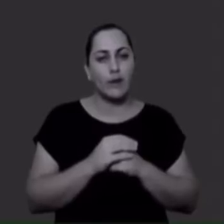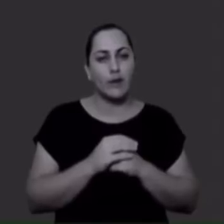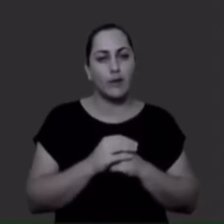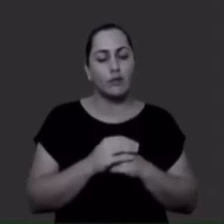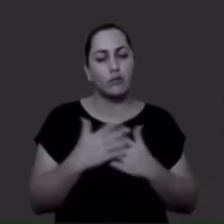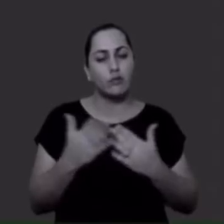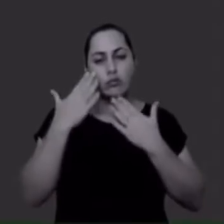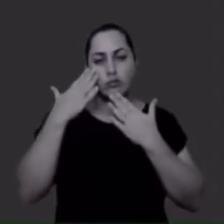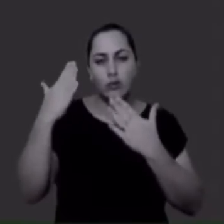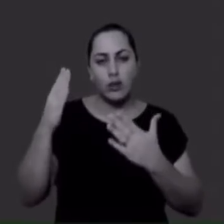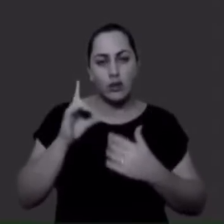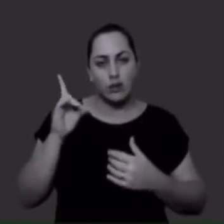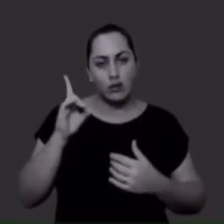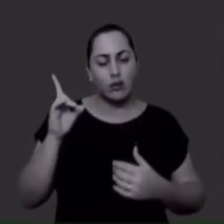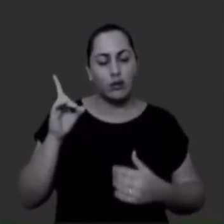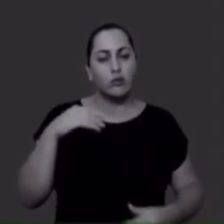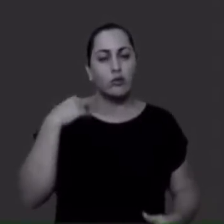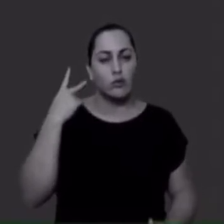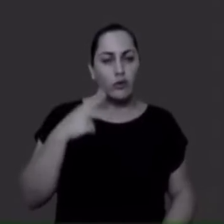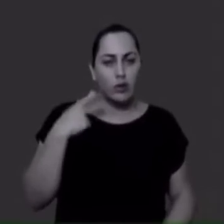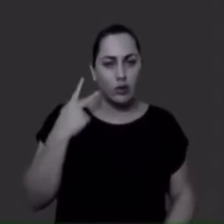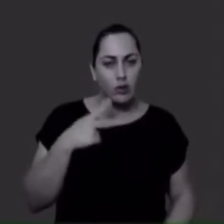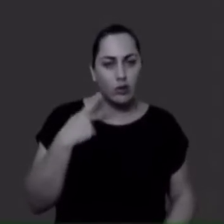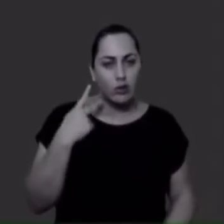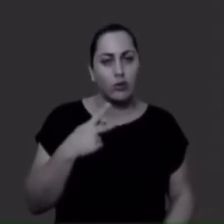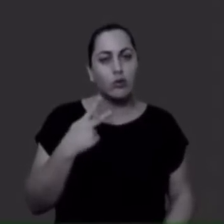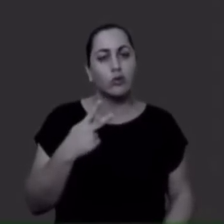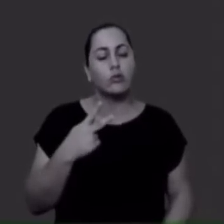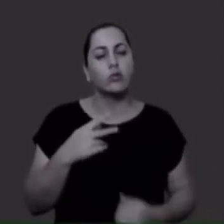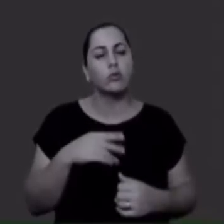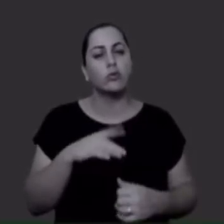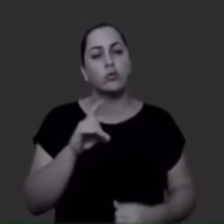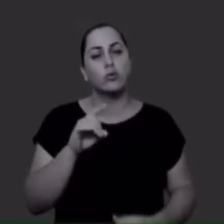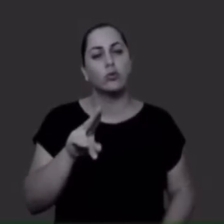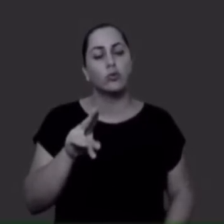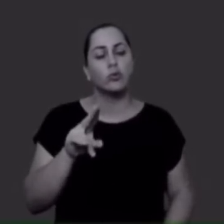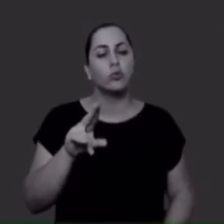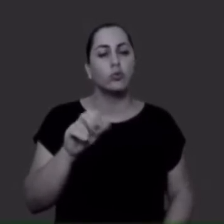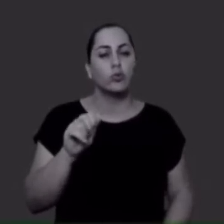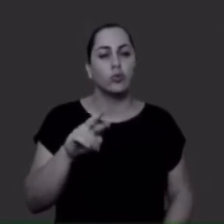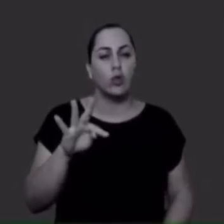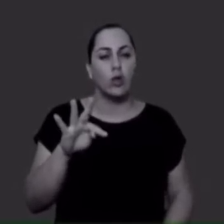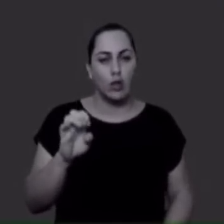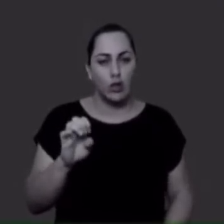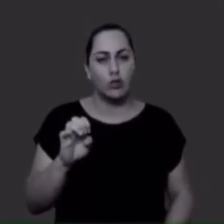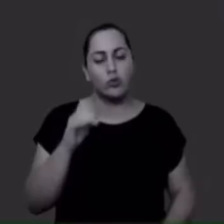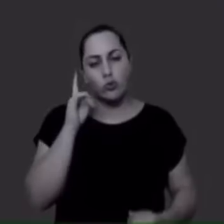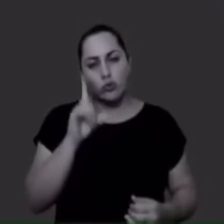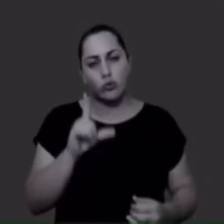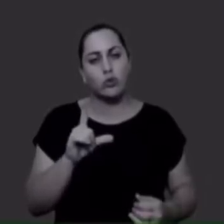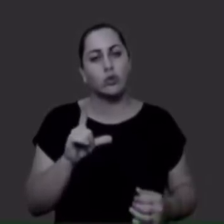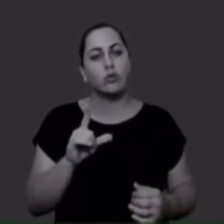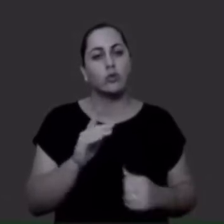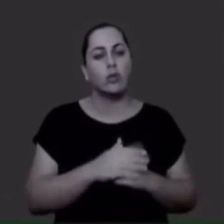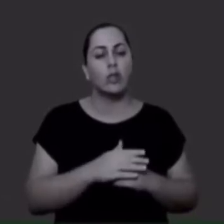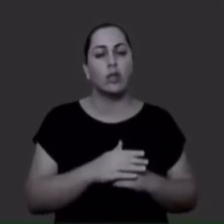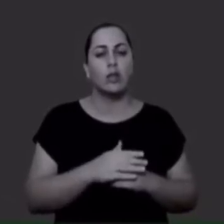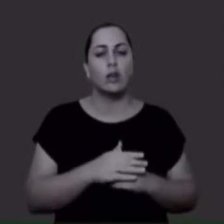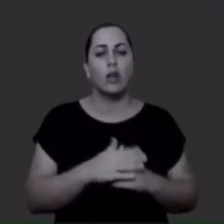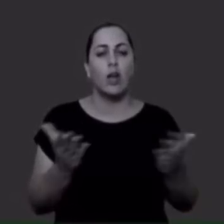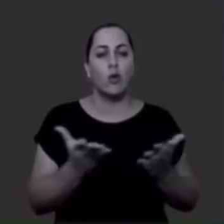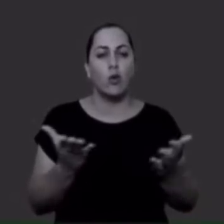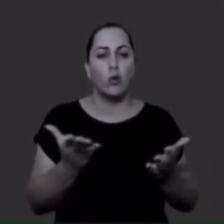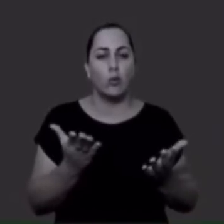a Deus, aí o vereador Pedro Duarte logrou êxito numa ação popular onde impedia a estatização